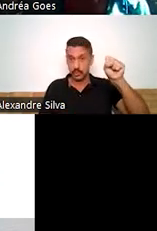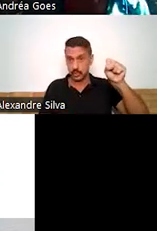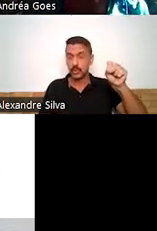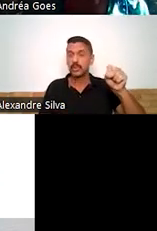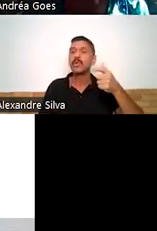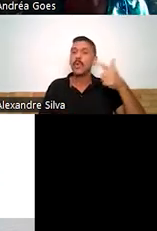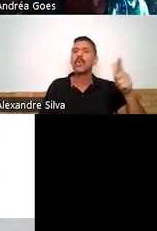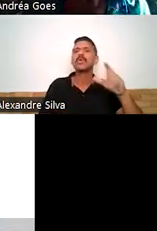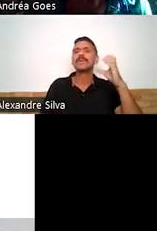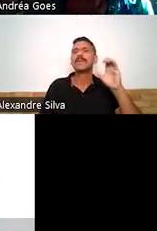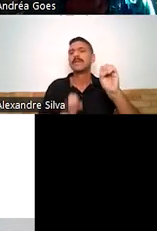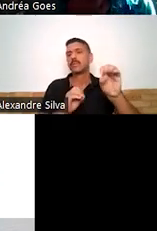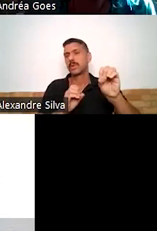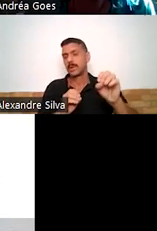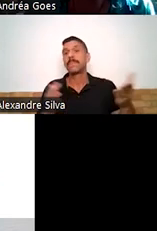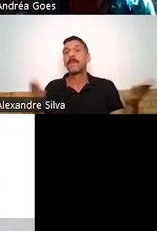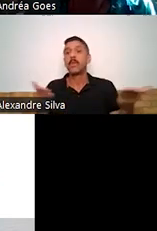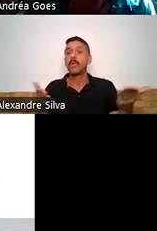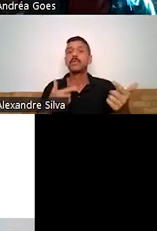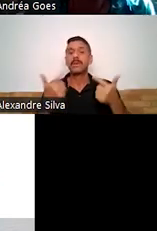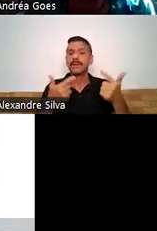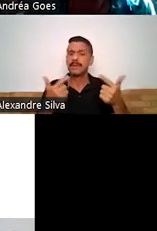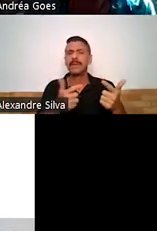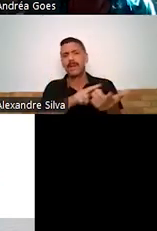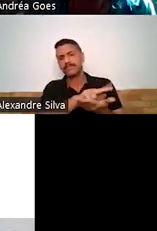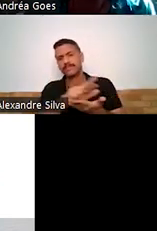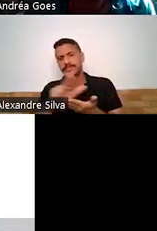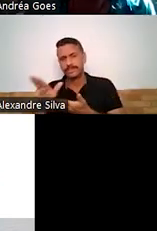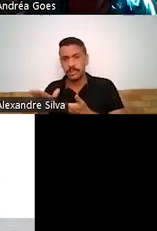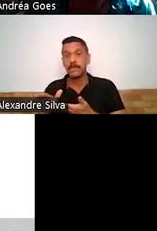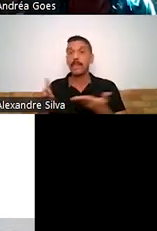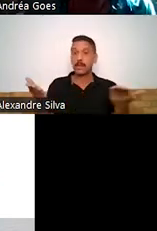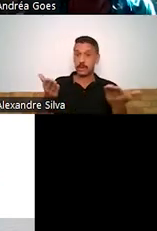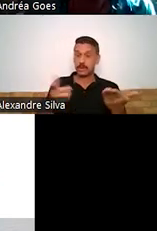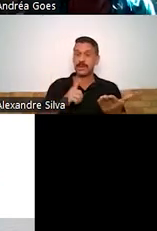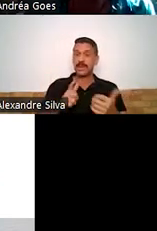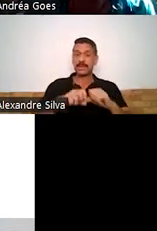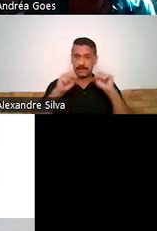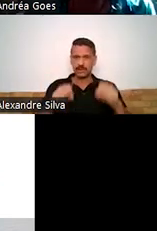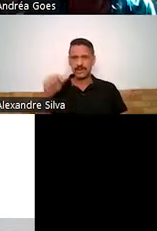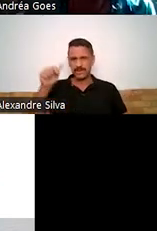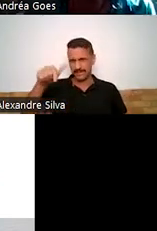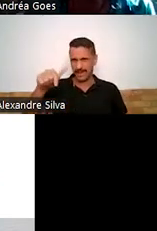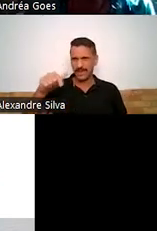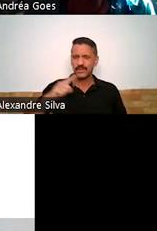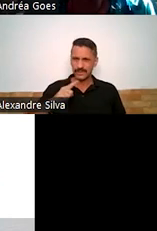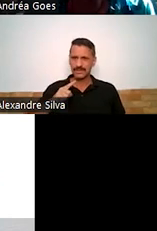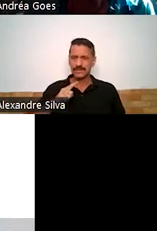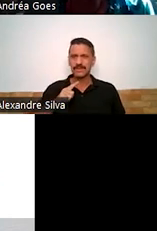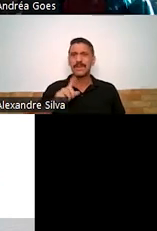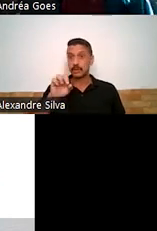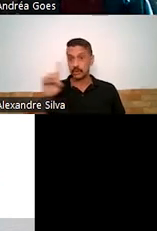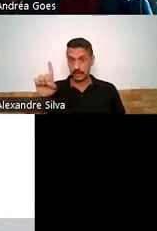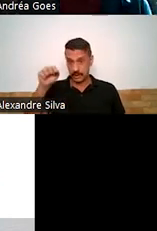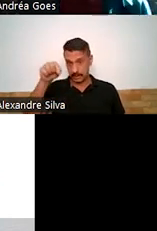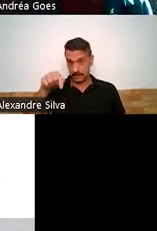Ciência e Educação, e hoje a gente tem esses trabalhos, e eu acho muito legal esse esquema aqui à direita, aqui embaixo, que mostra que você